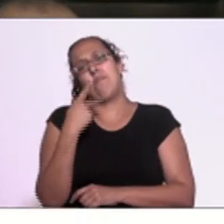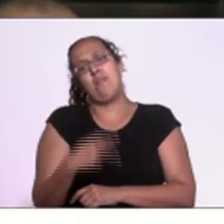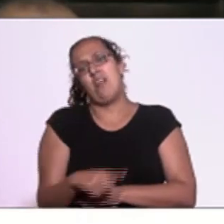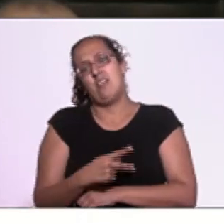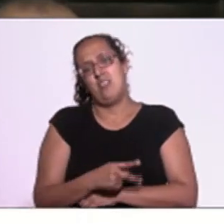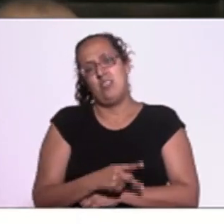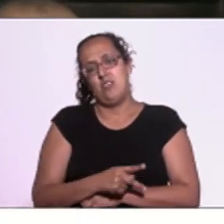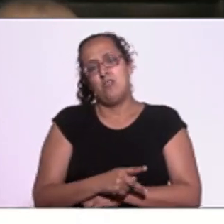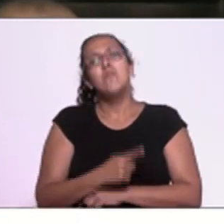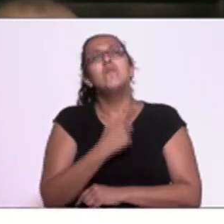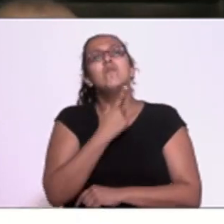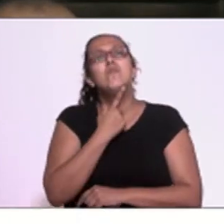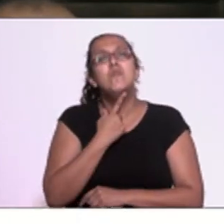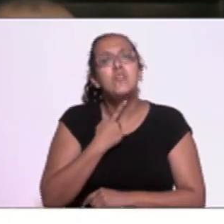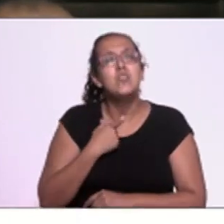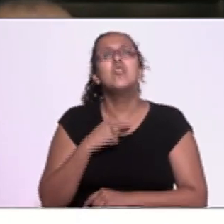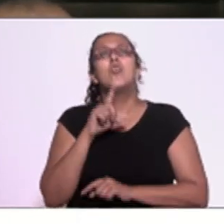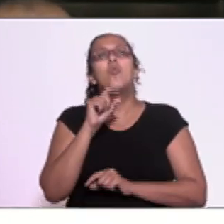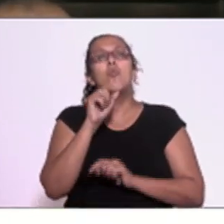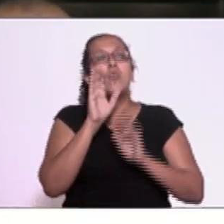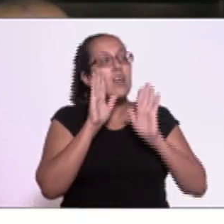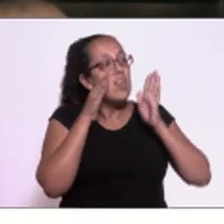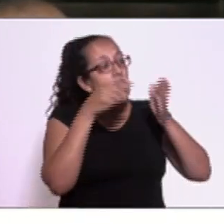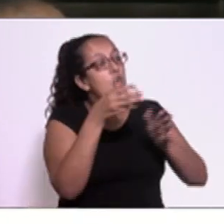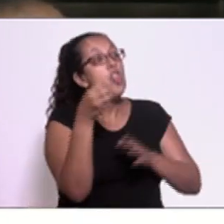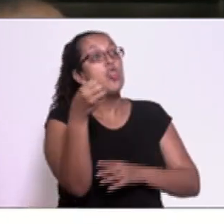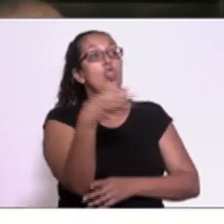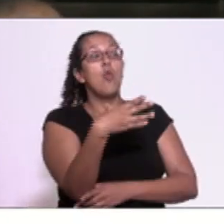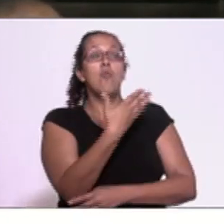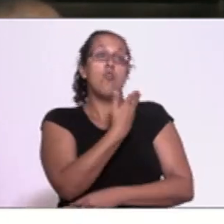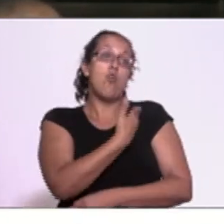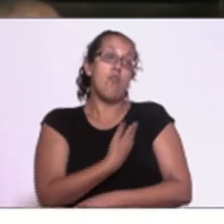mobilizou espontaneamente em torno de uma nova forma de governo.